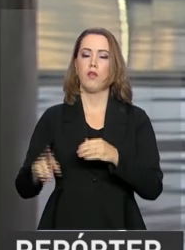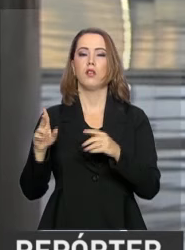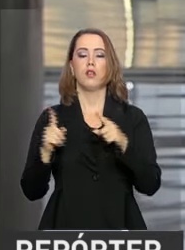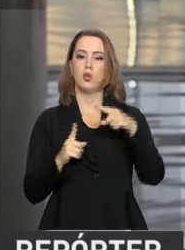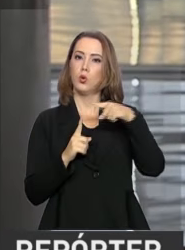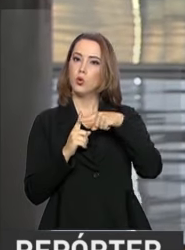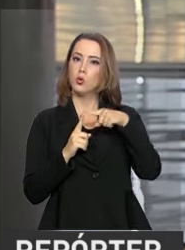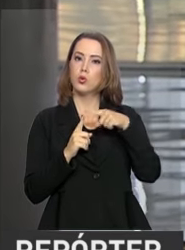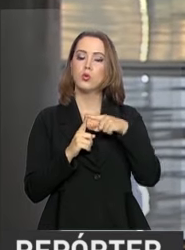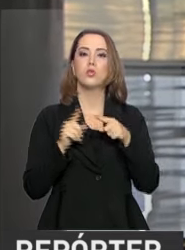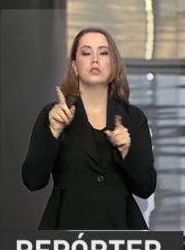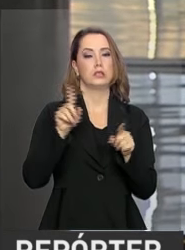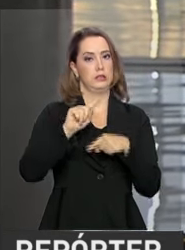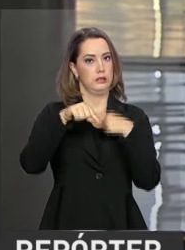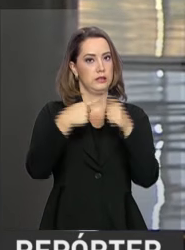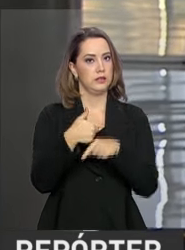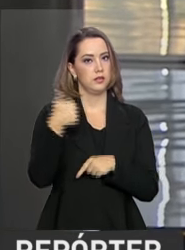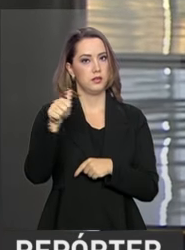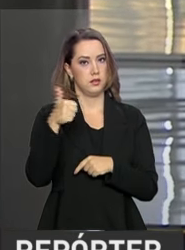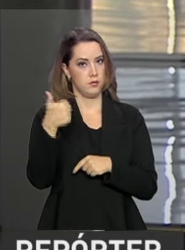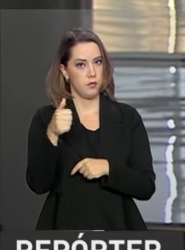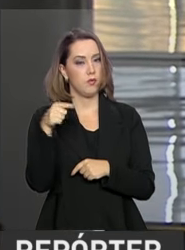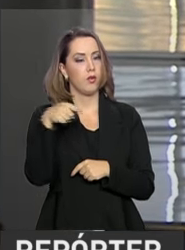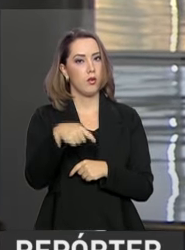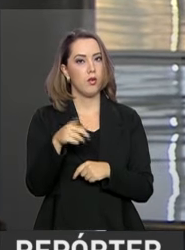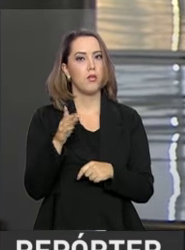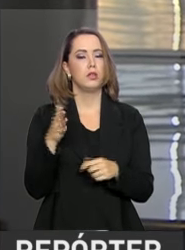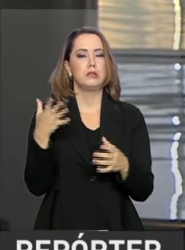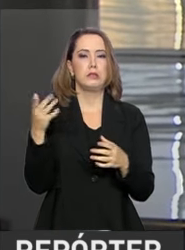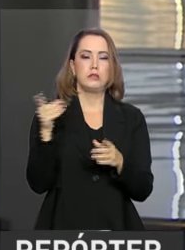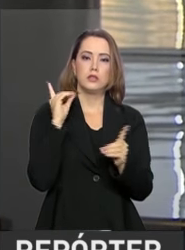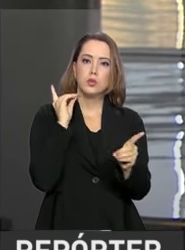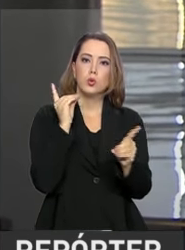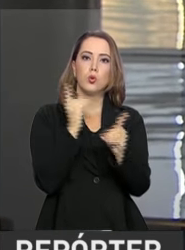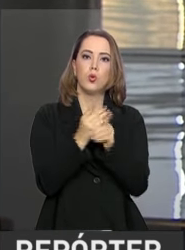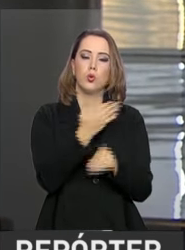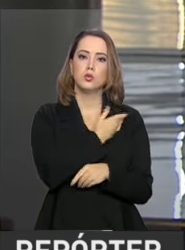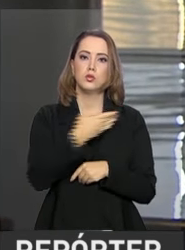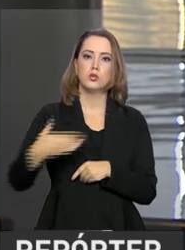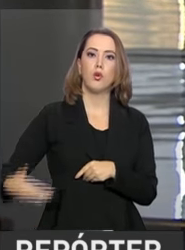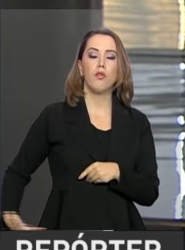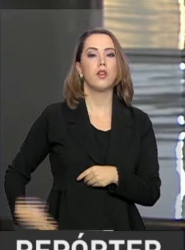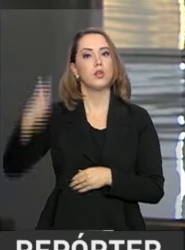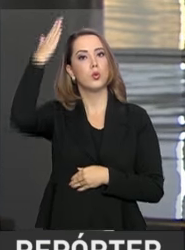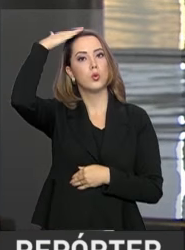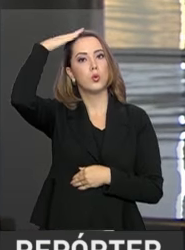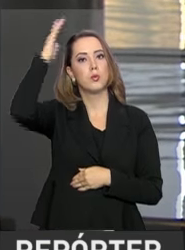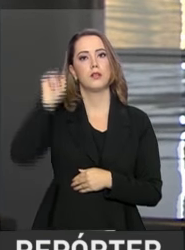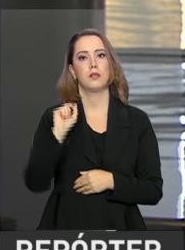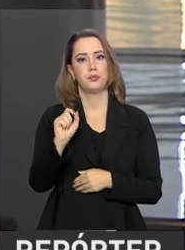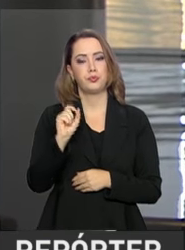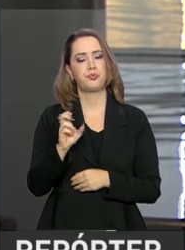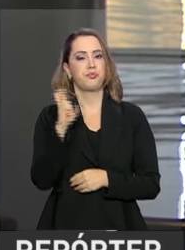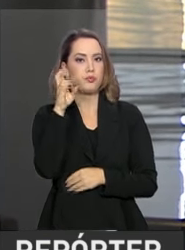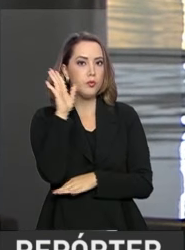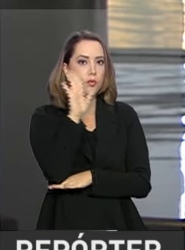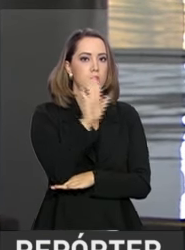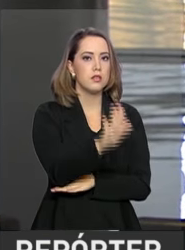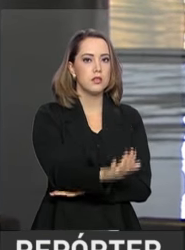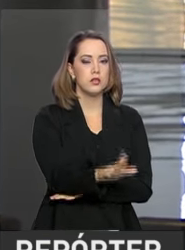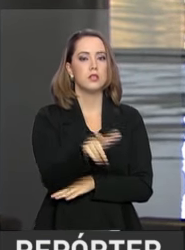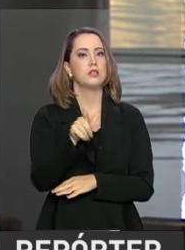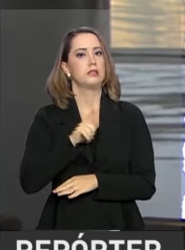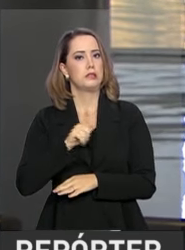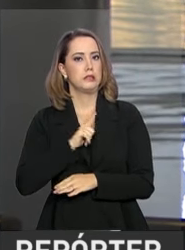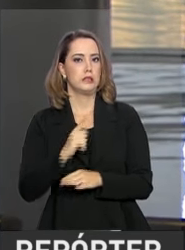miranda e às 11 horas ele agora ele recebe o governador do estado do pará simão jatene às cinco horas da tarde o presidente